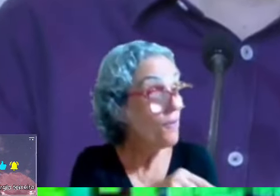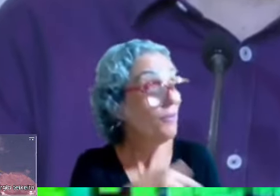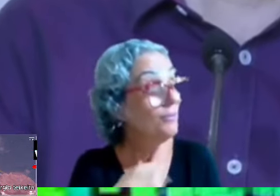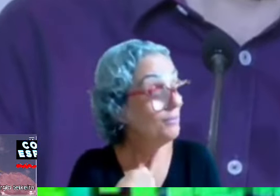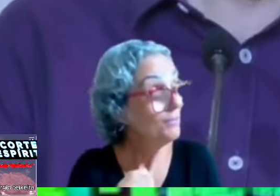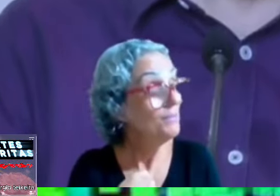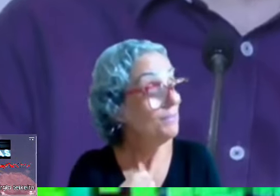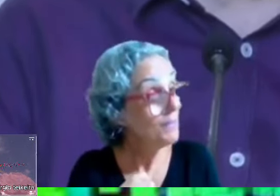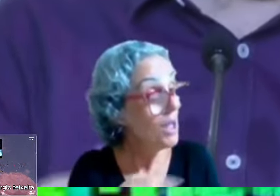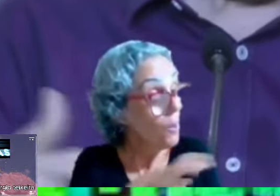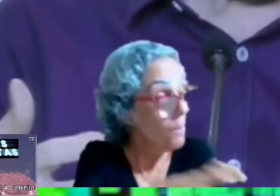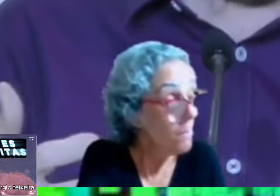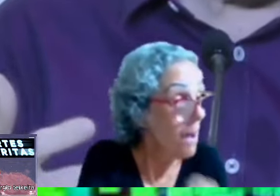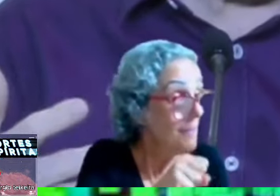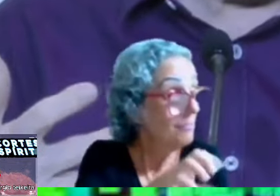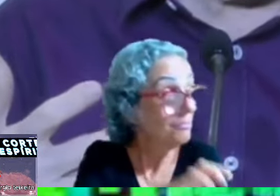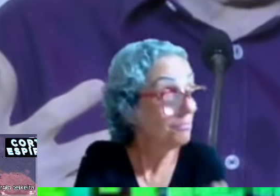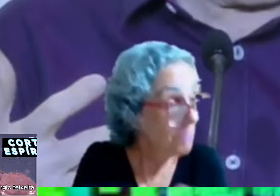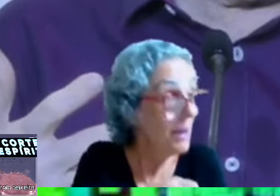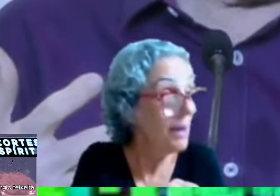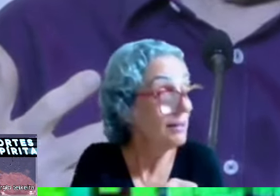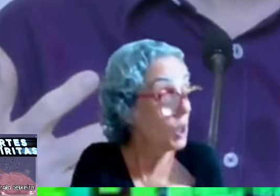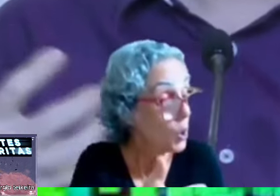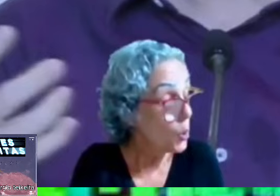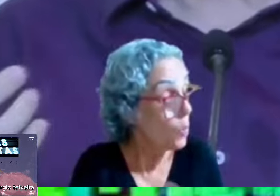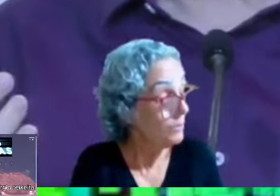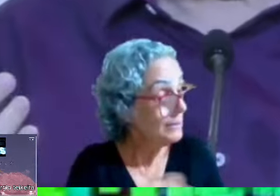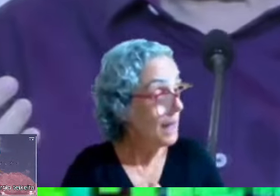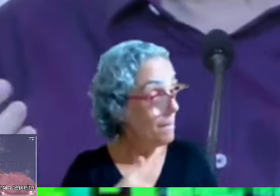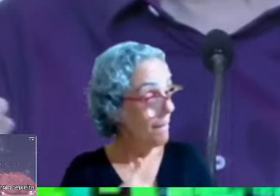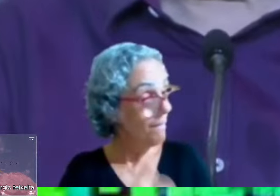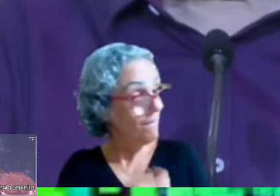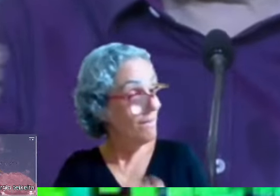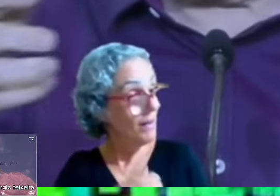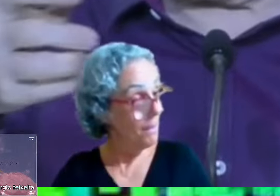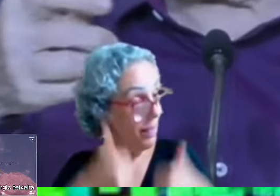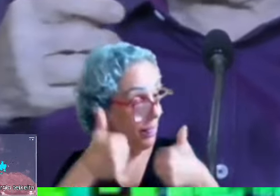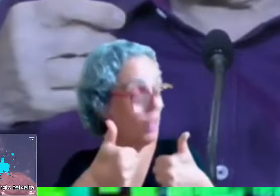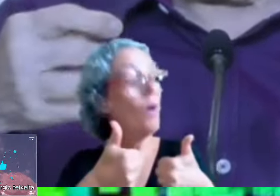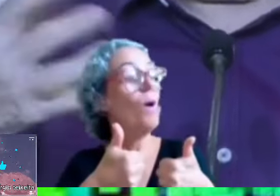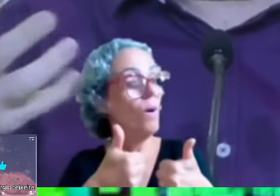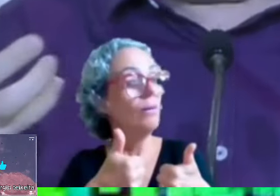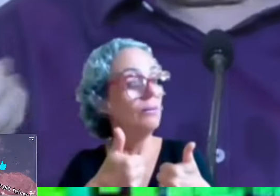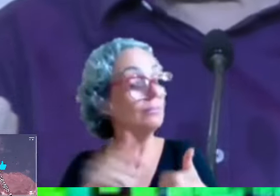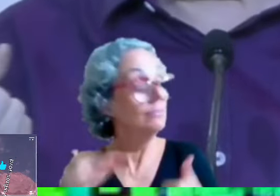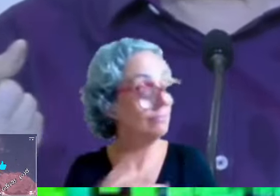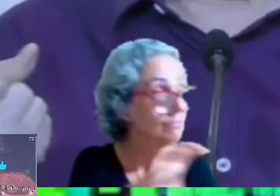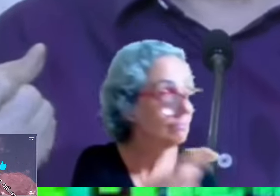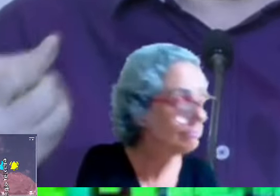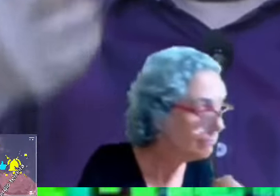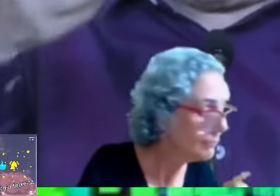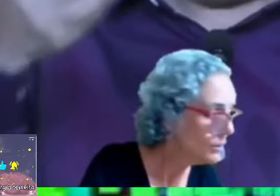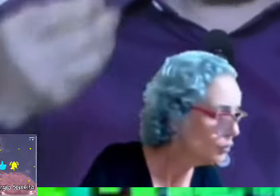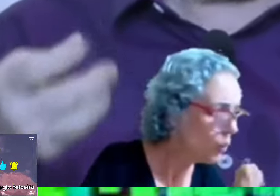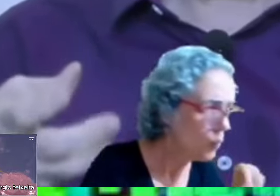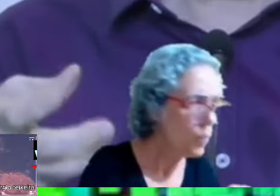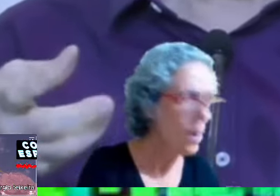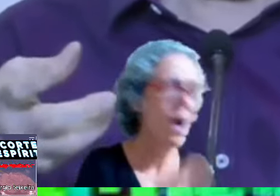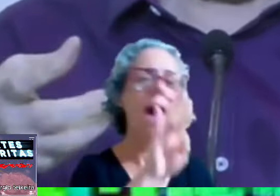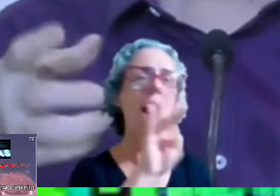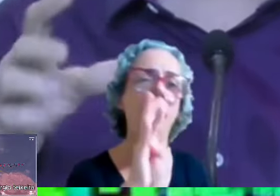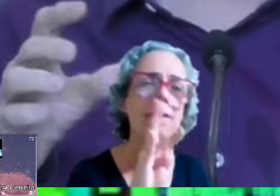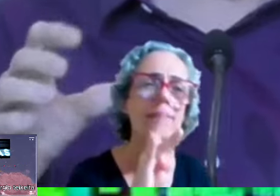sua vida. E então, naquele afã de tirar o melhor, ela foi escolhendo anéis,